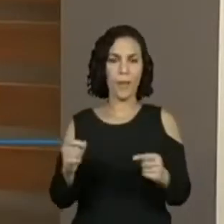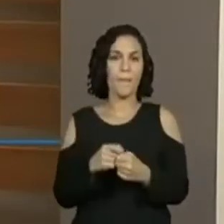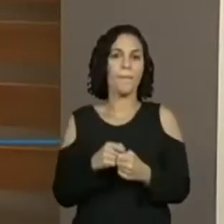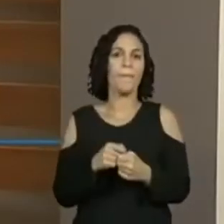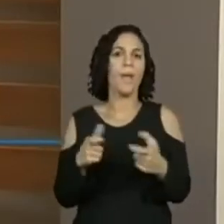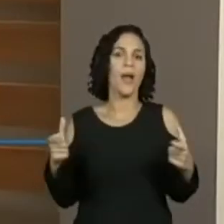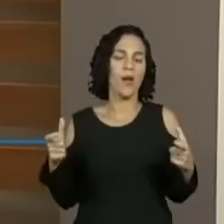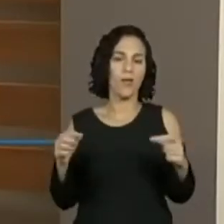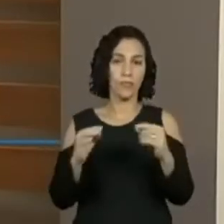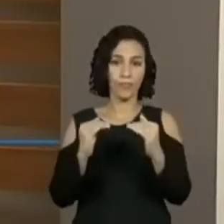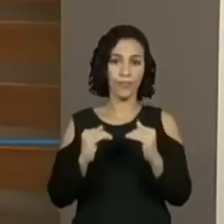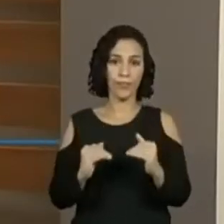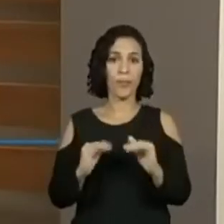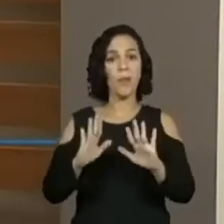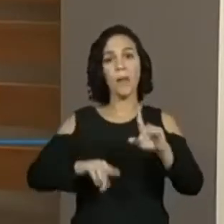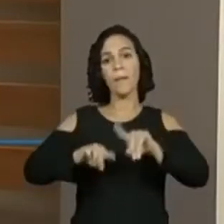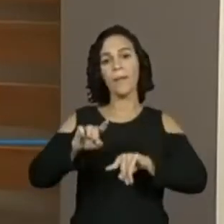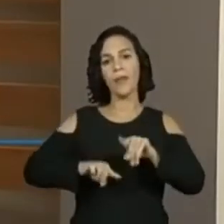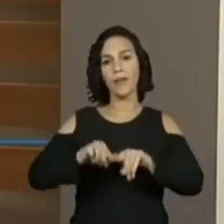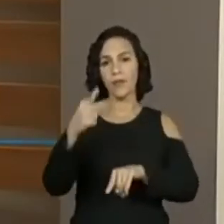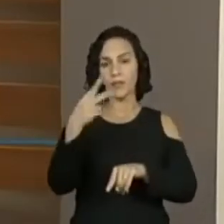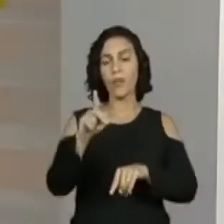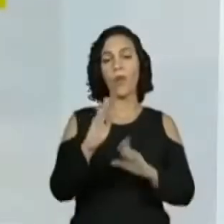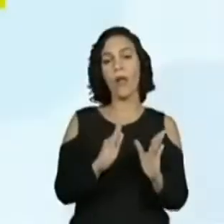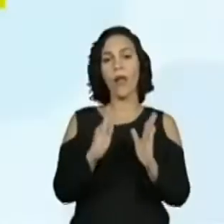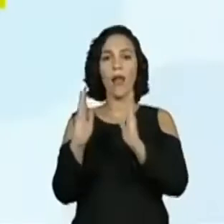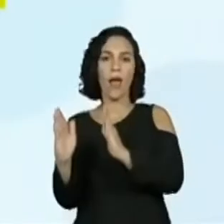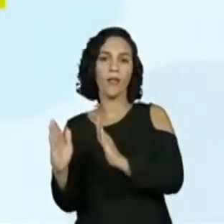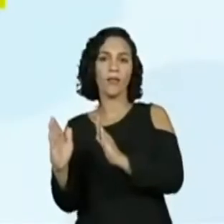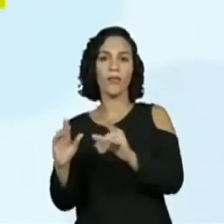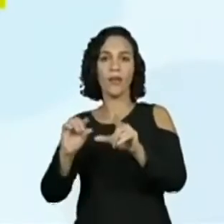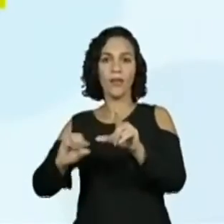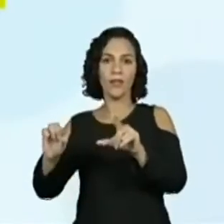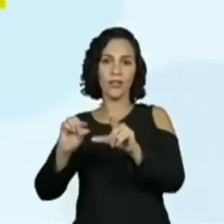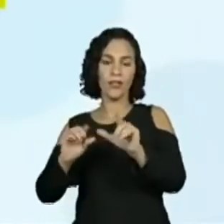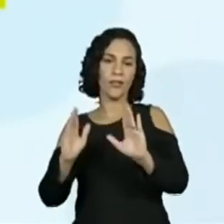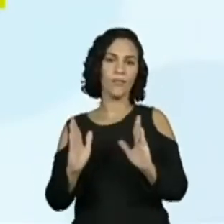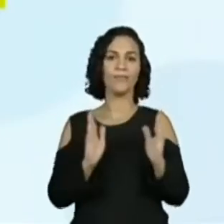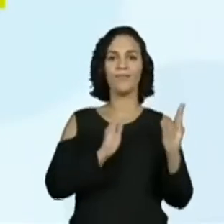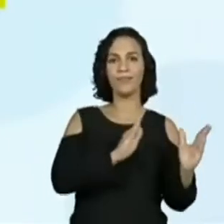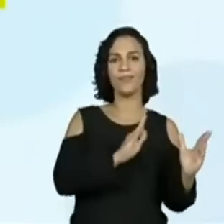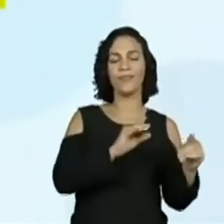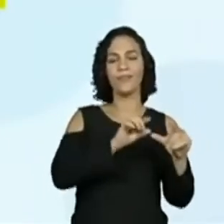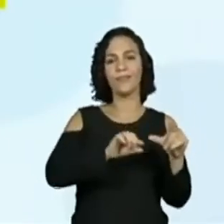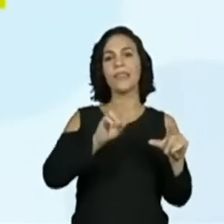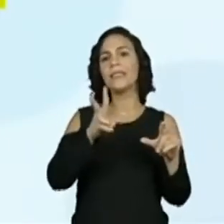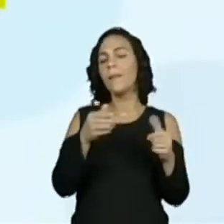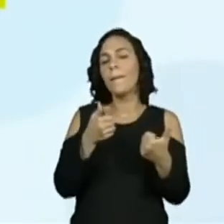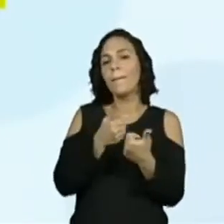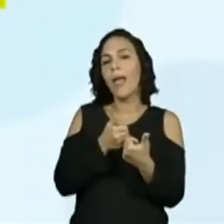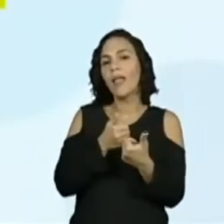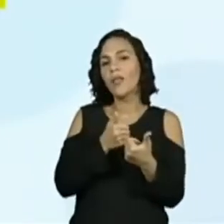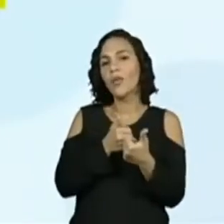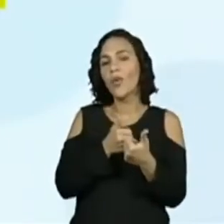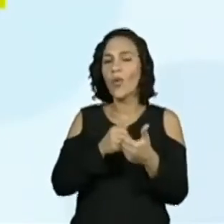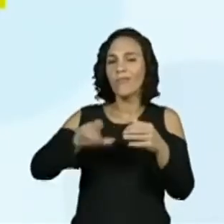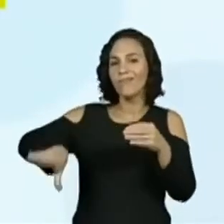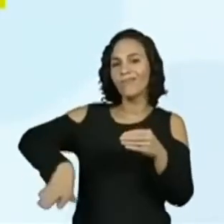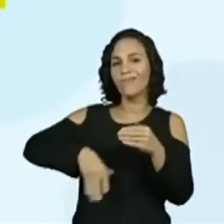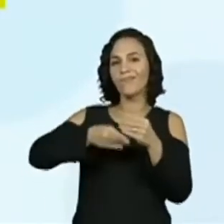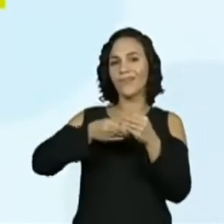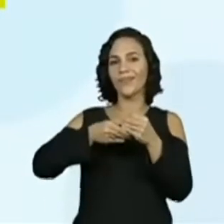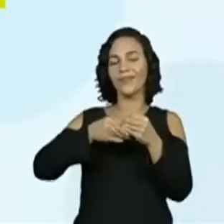embaixo, mas aqui, por exemplo, no material, ela também está ao lado, se referindo àquela imagem, mas ela está próxima, dando o quê? Complemento